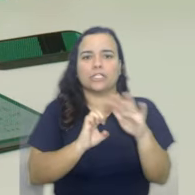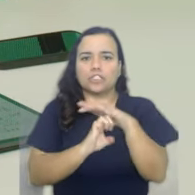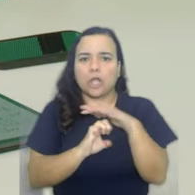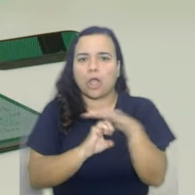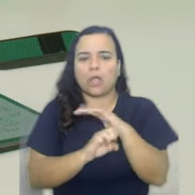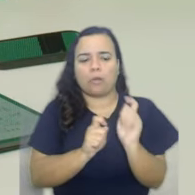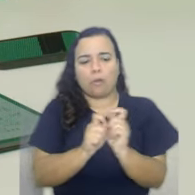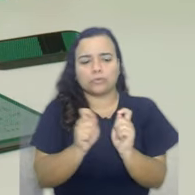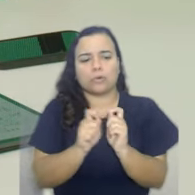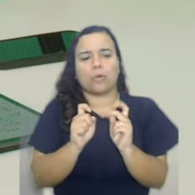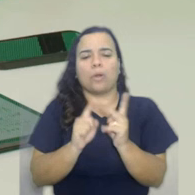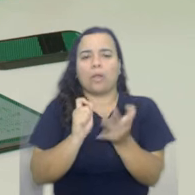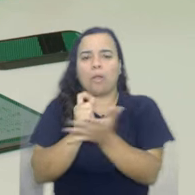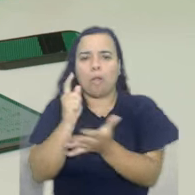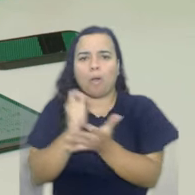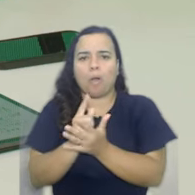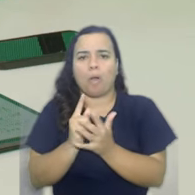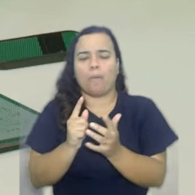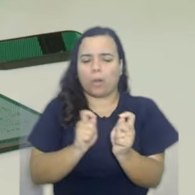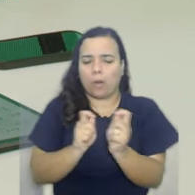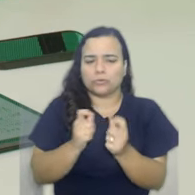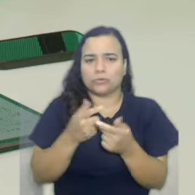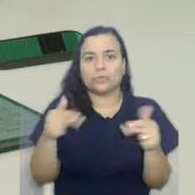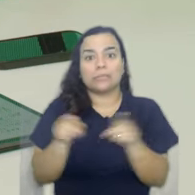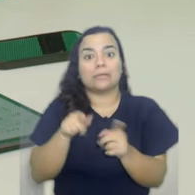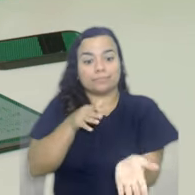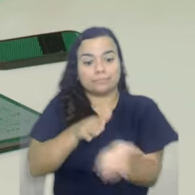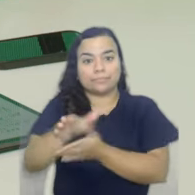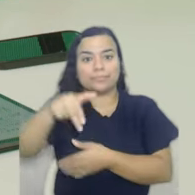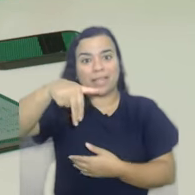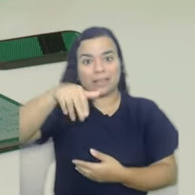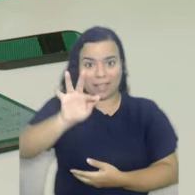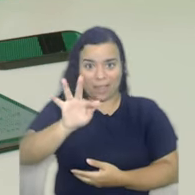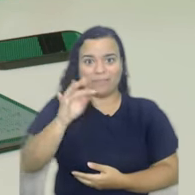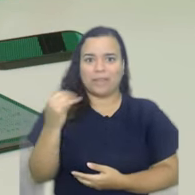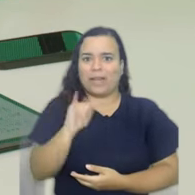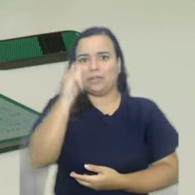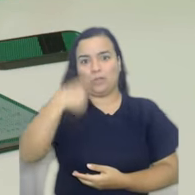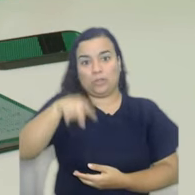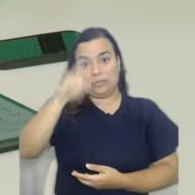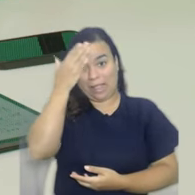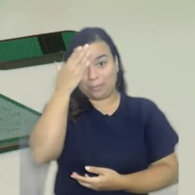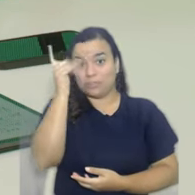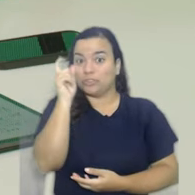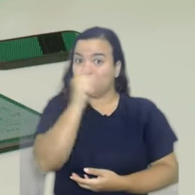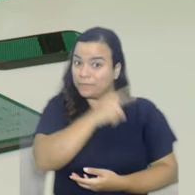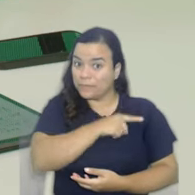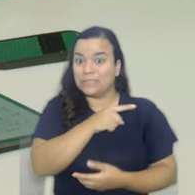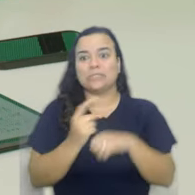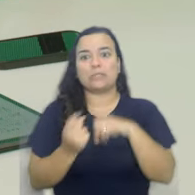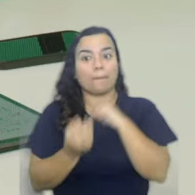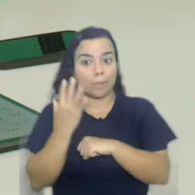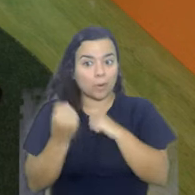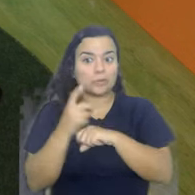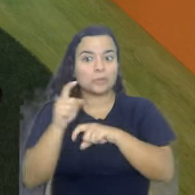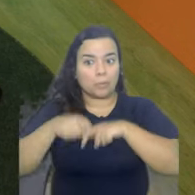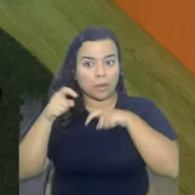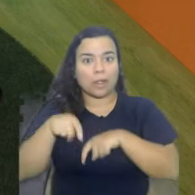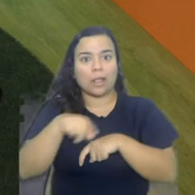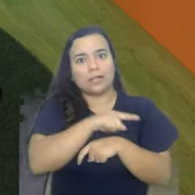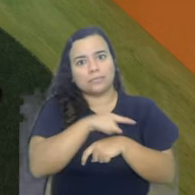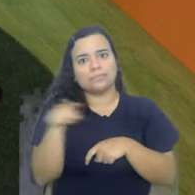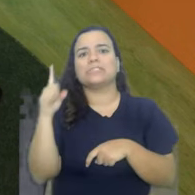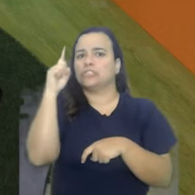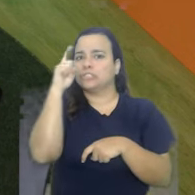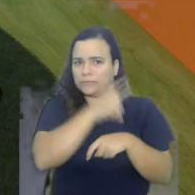A emissão da nota fiscal eletrônica que a gente sabe que vai ser uma dificuldade pro produtor rural já tá começando essa dificuldade